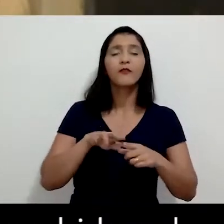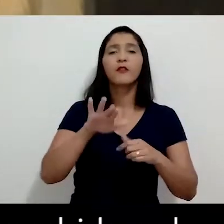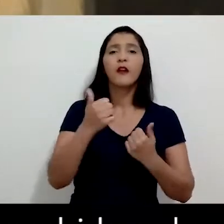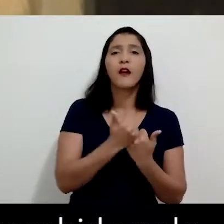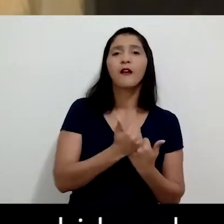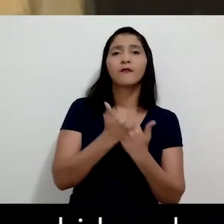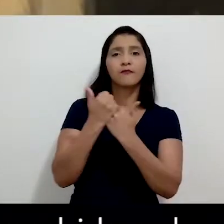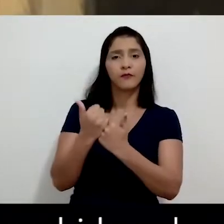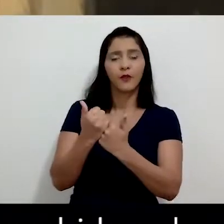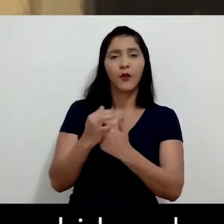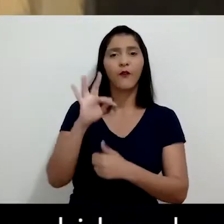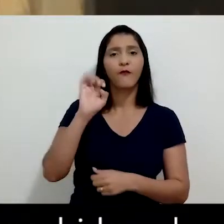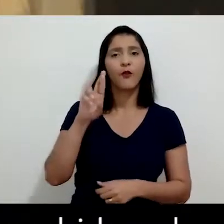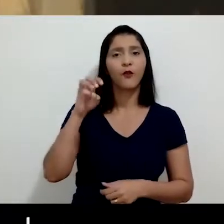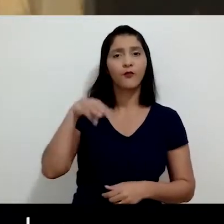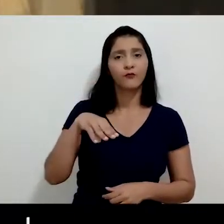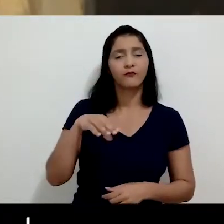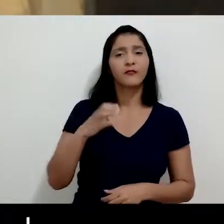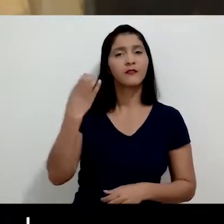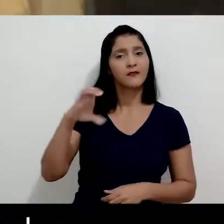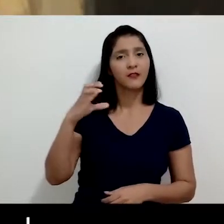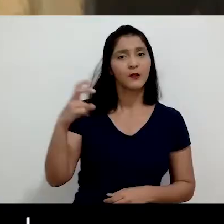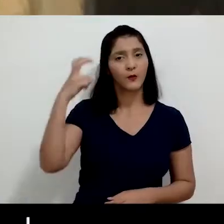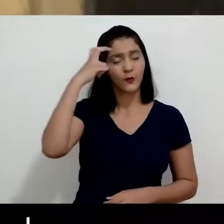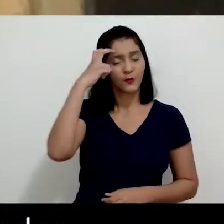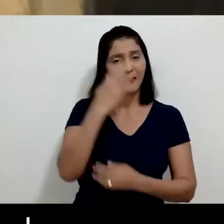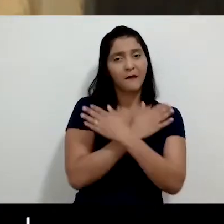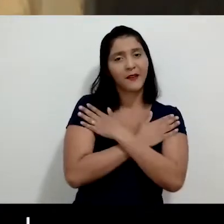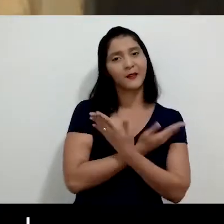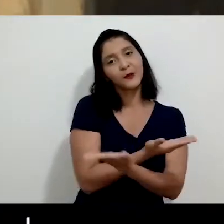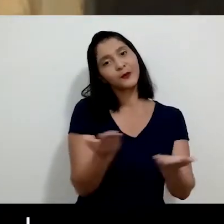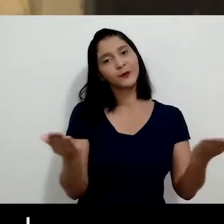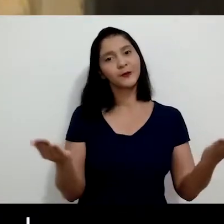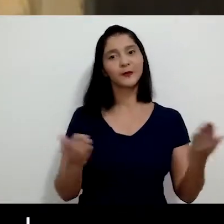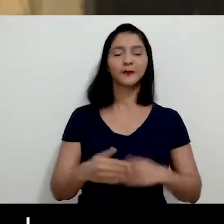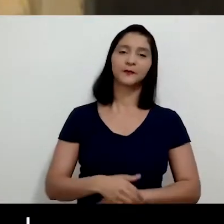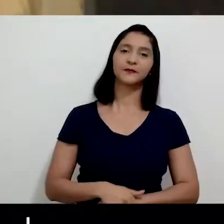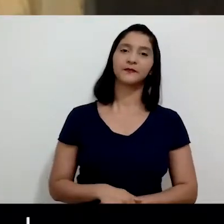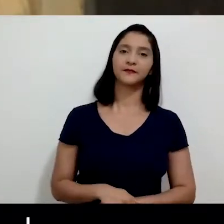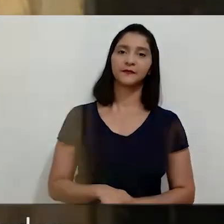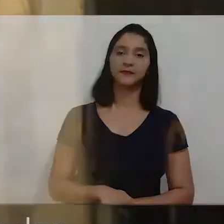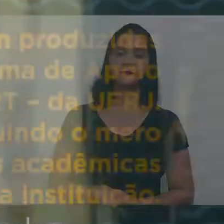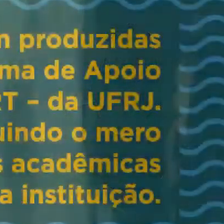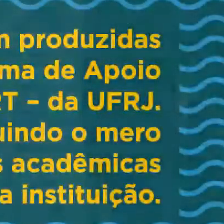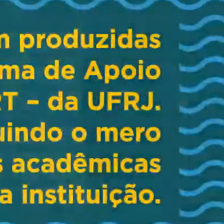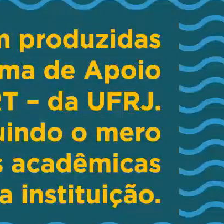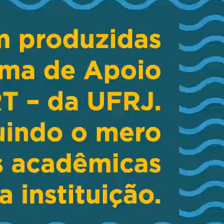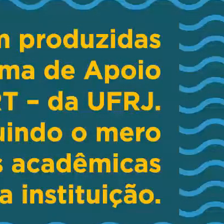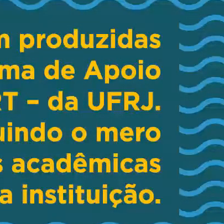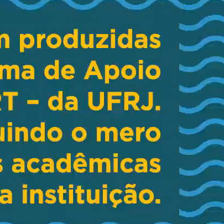todo o apoio recebido pelo Fórum de Ciência e Cultura. Um abraço a todos.